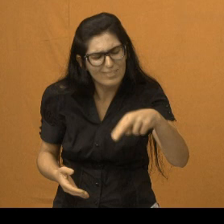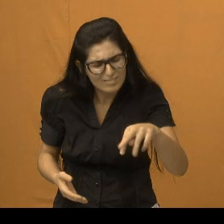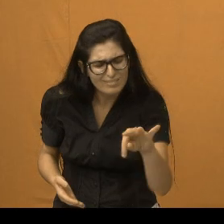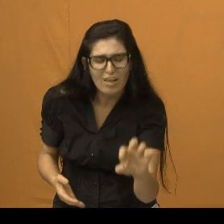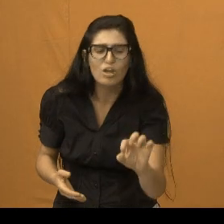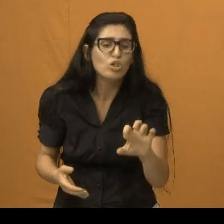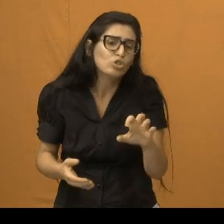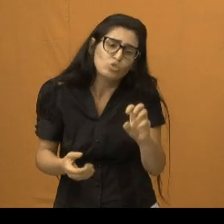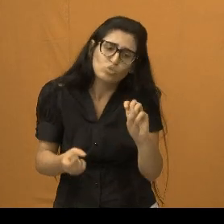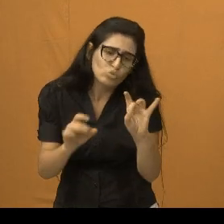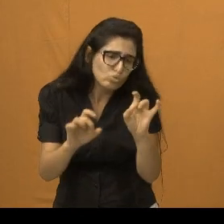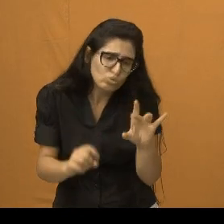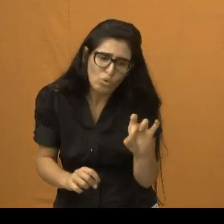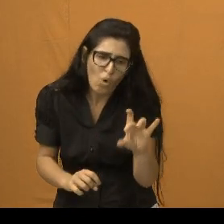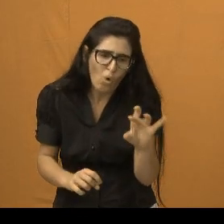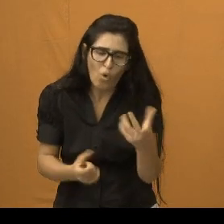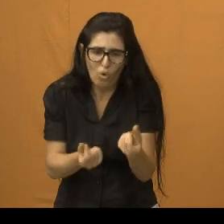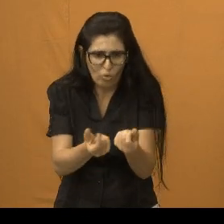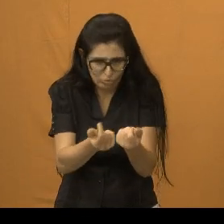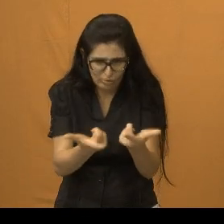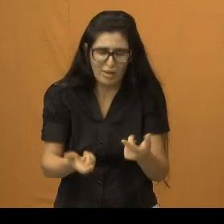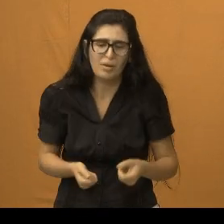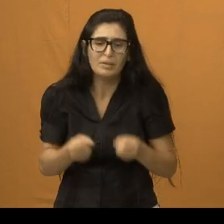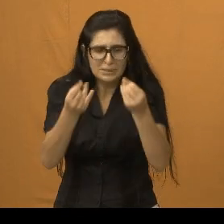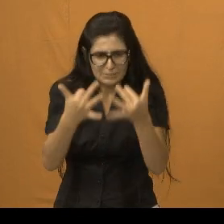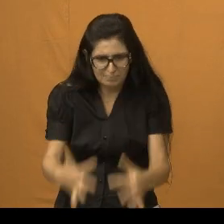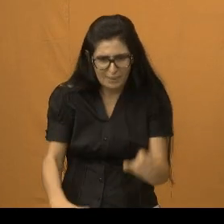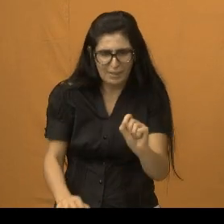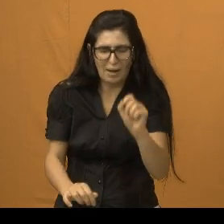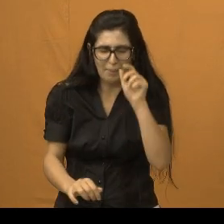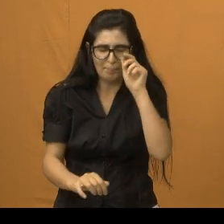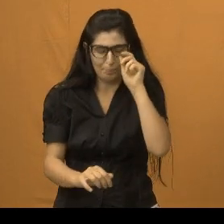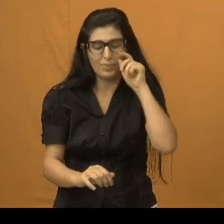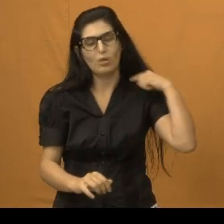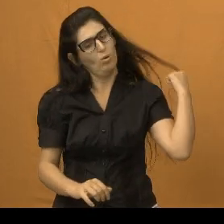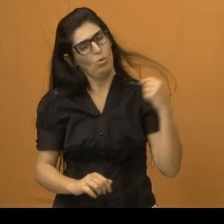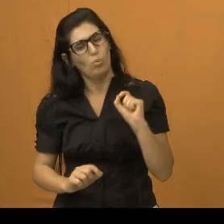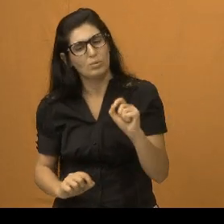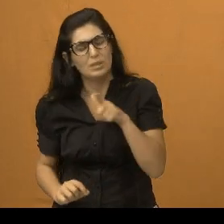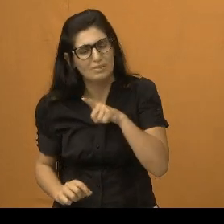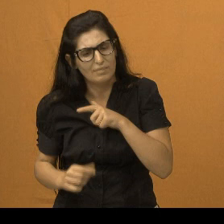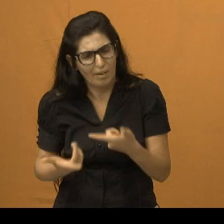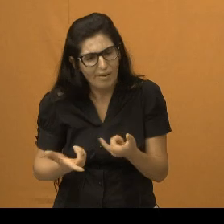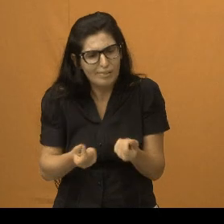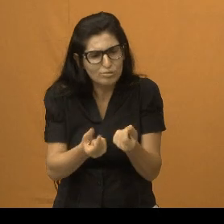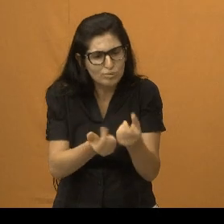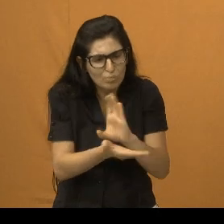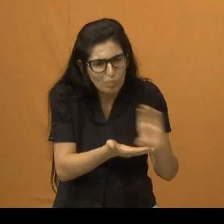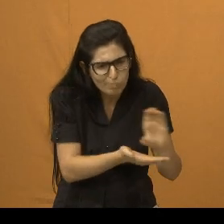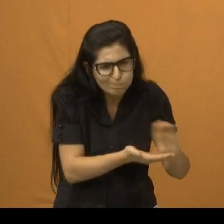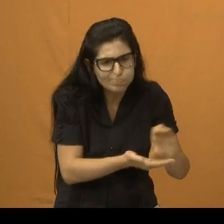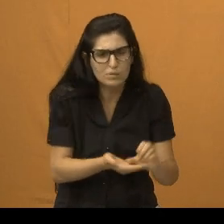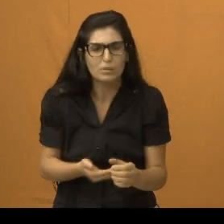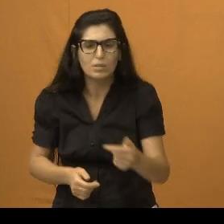corrente, tá? Então, vamos falar um pouquinho o que nós temos dentro dessas fontes correntes. Foi previsto